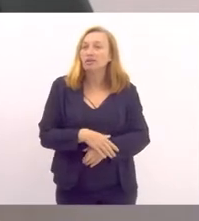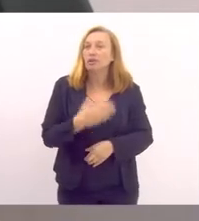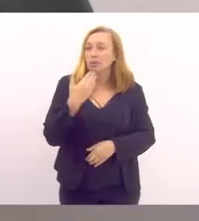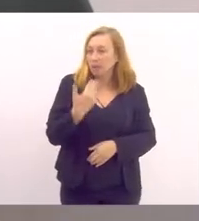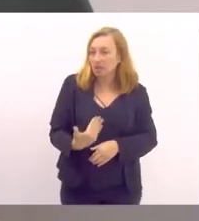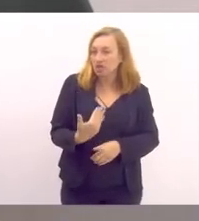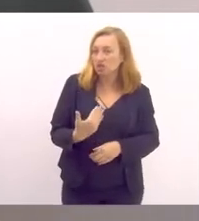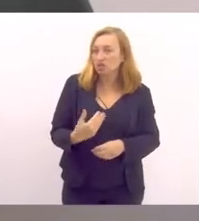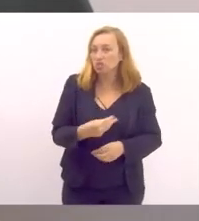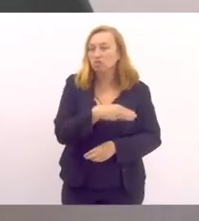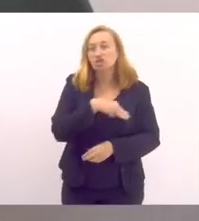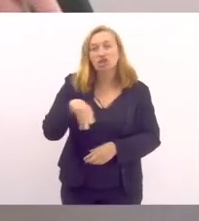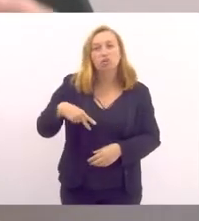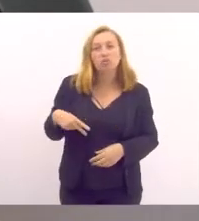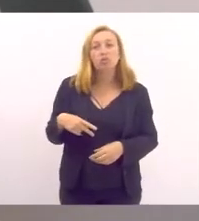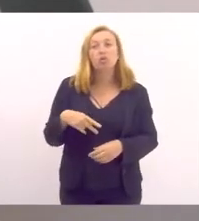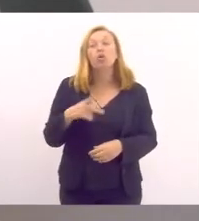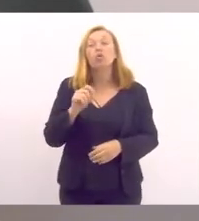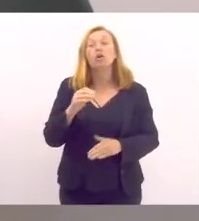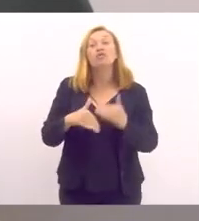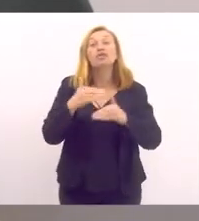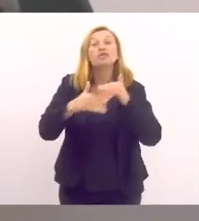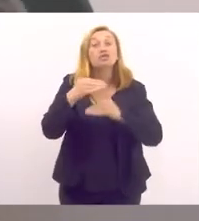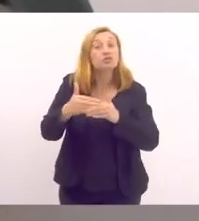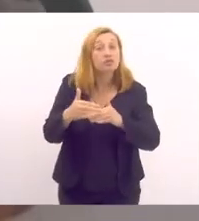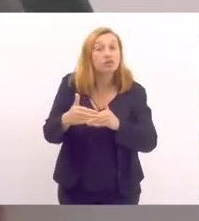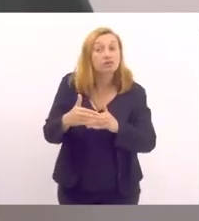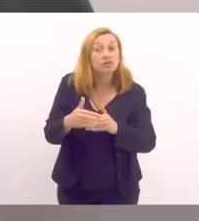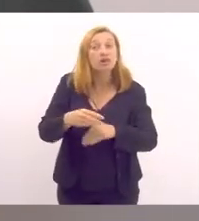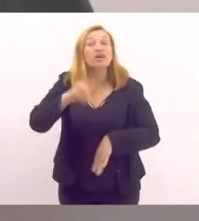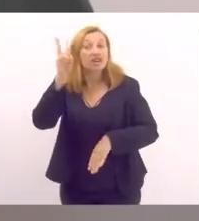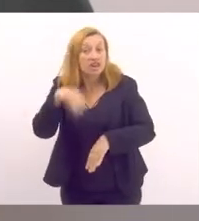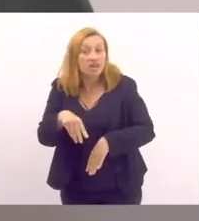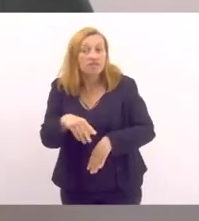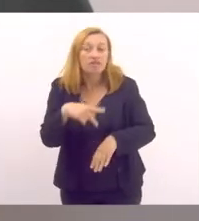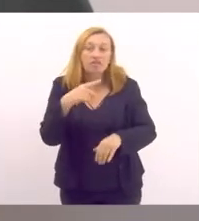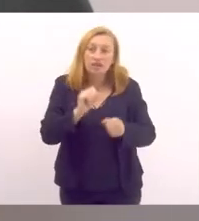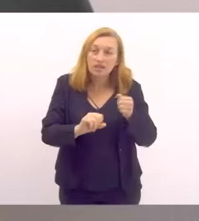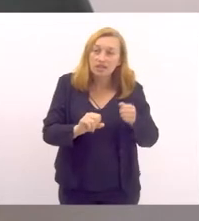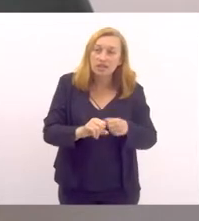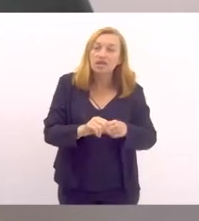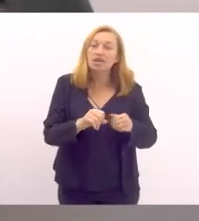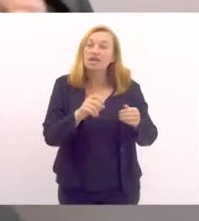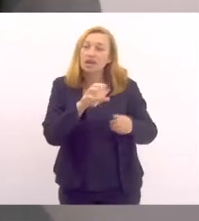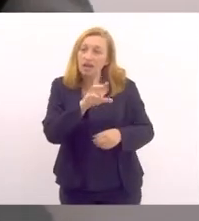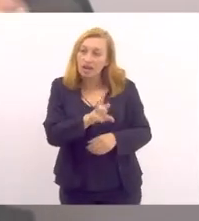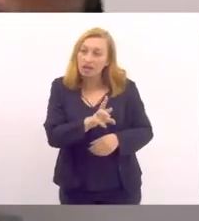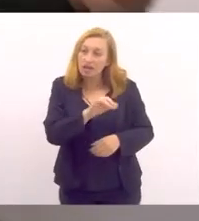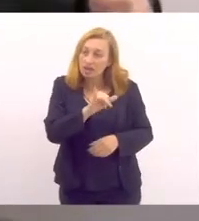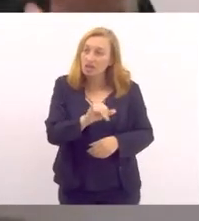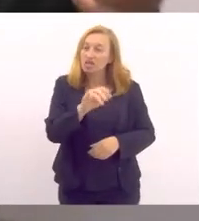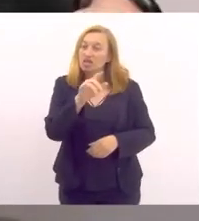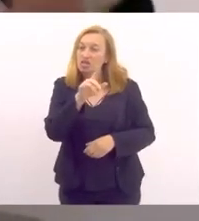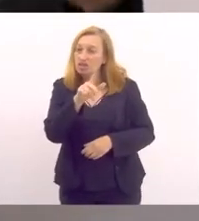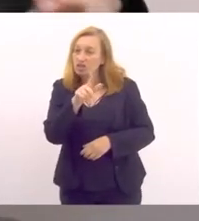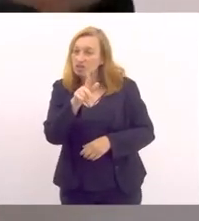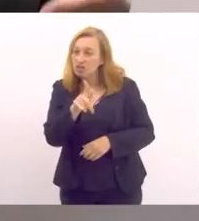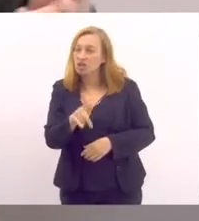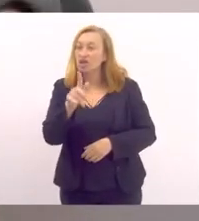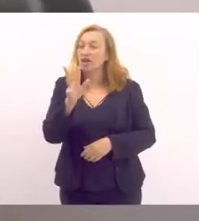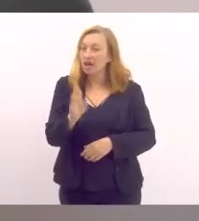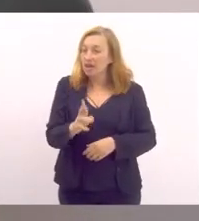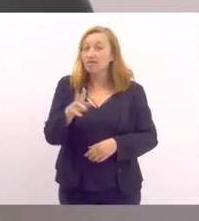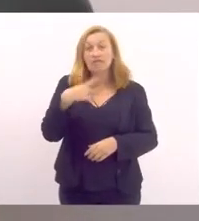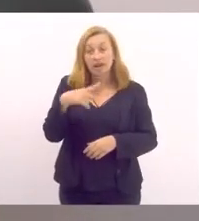pedido do Ministério, o que foi desenvolvido pela IGR? Quem vai colocar são os membros da IGR, dizendo, a política foi feita assim, assim,